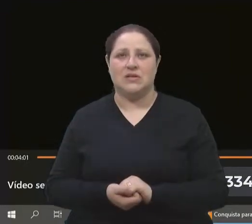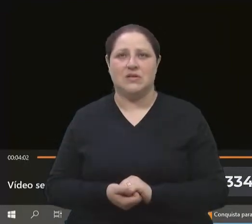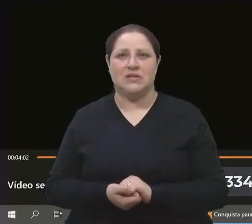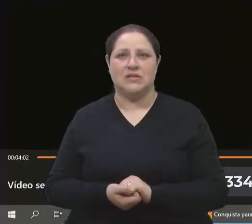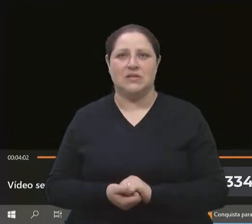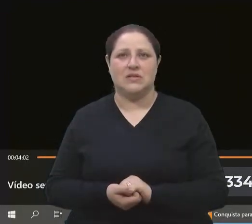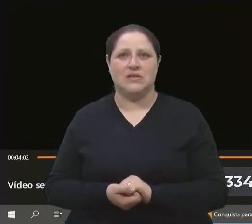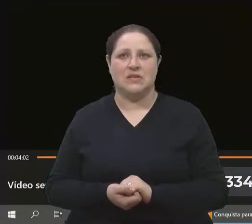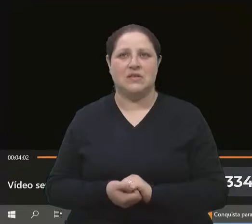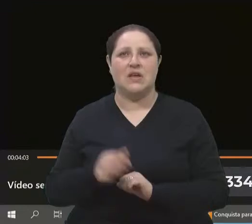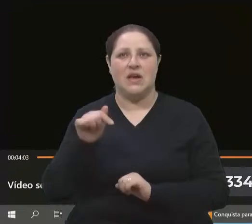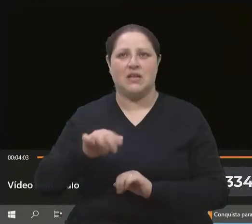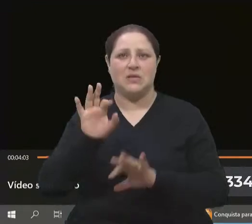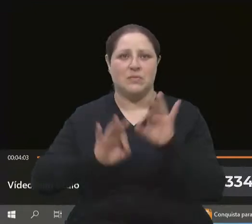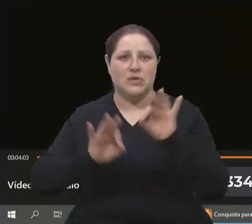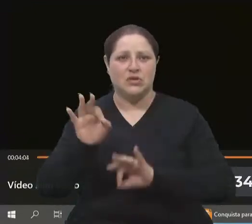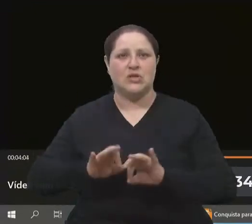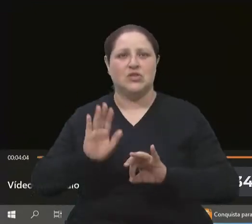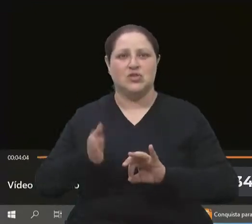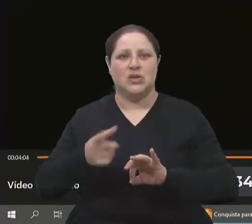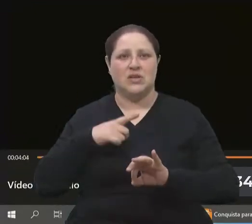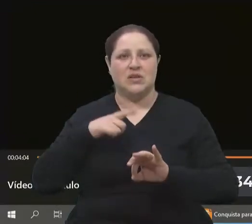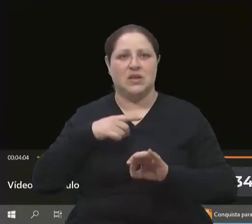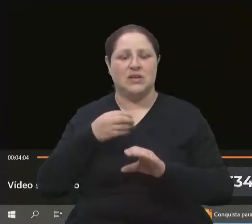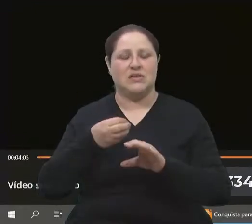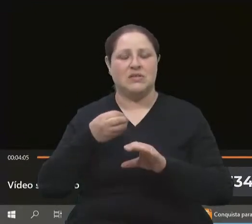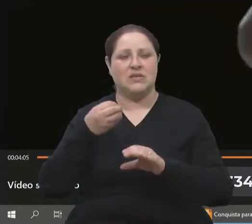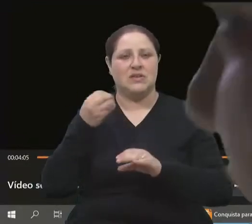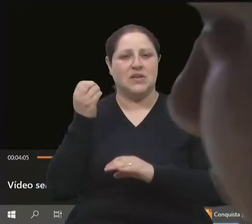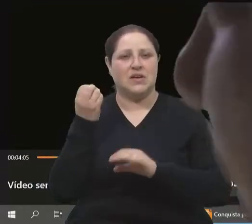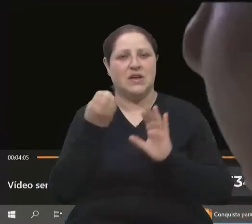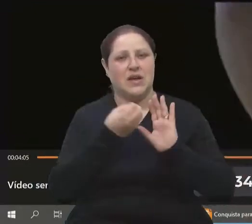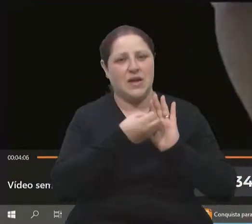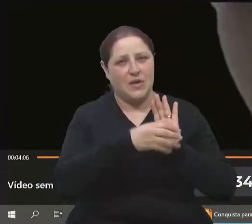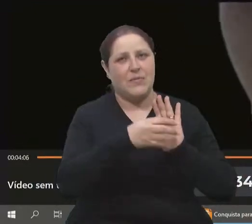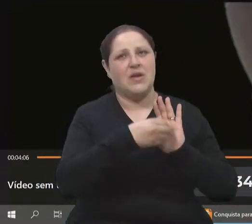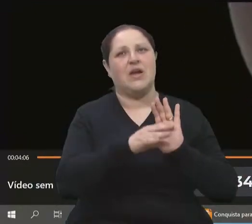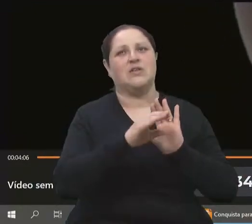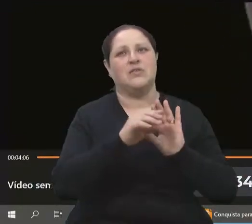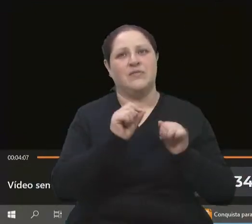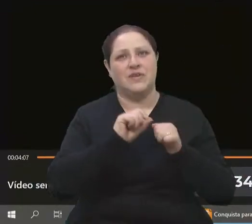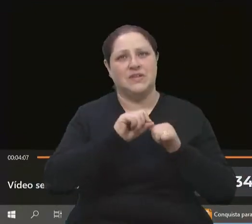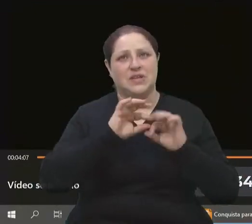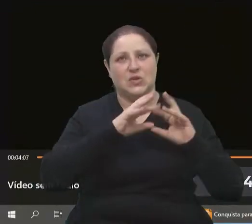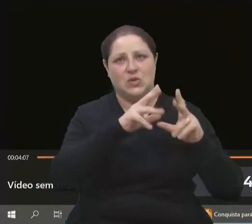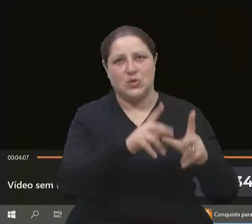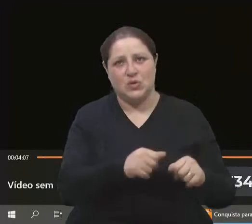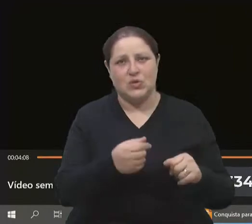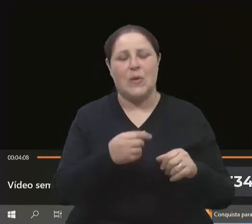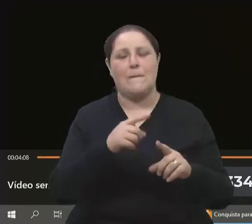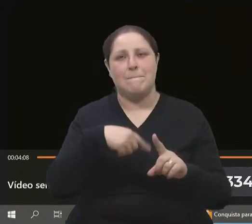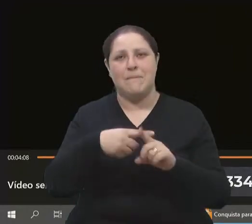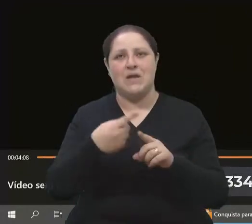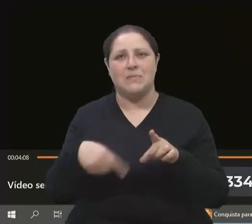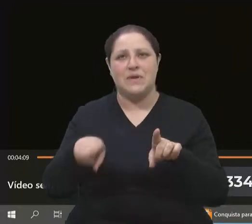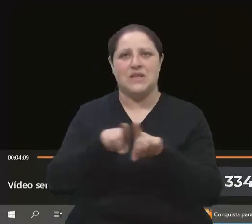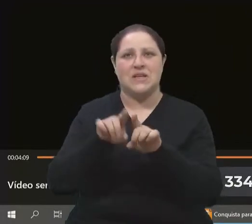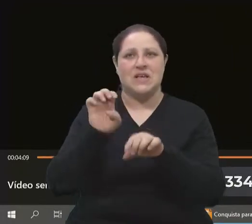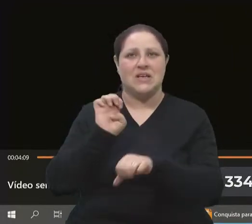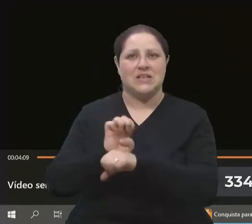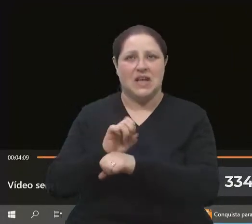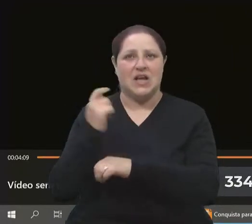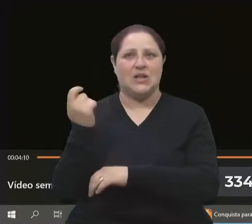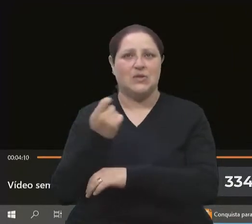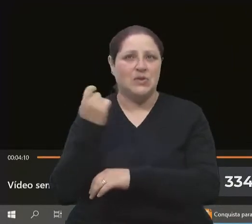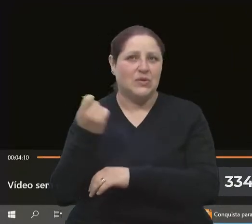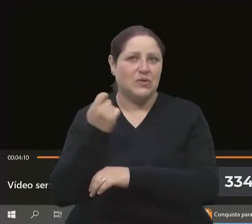projetos já encaminhados. E claro, competir a esse vereador, juntamente com as parcerias do Estado, estaremos trabalhando, a minha assessoria está sempre